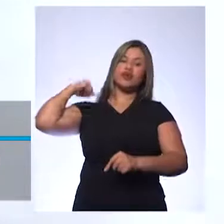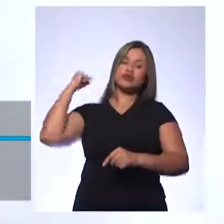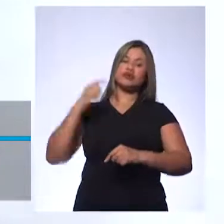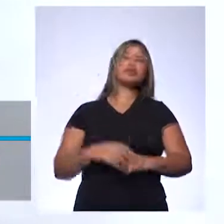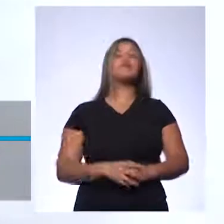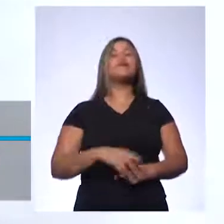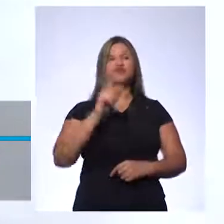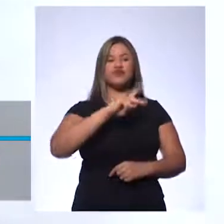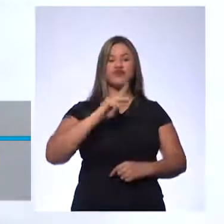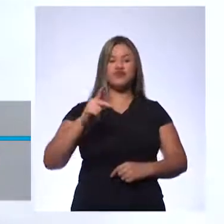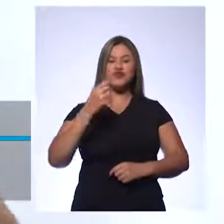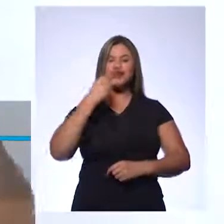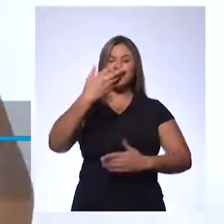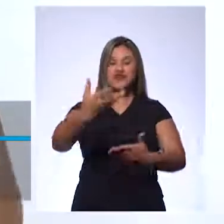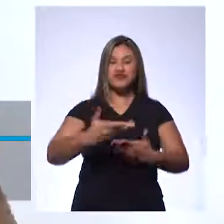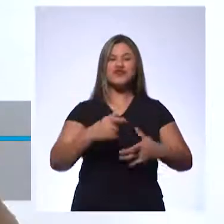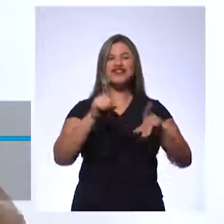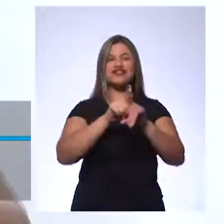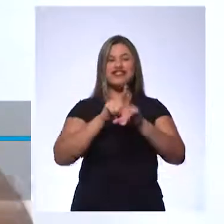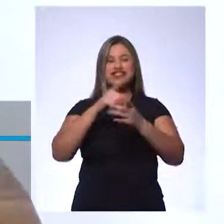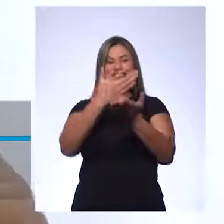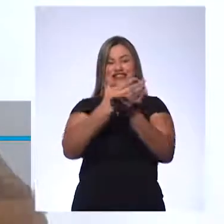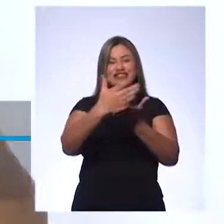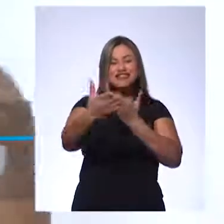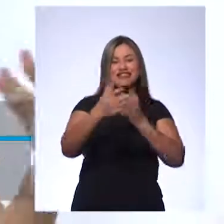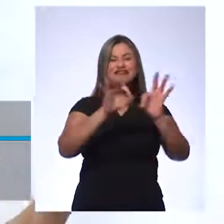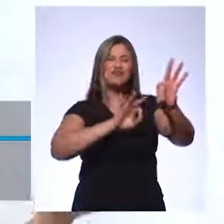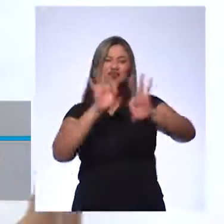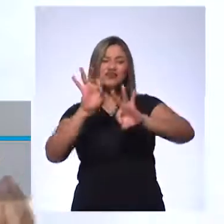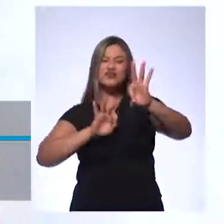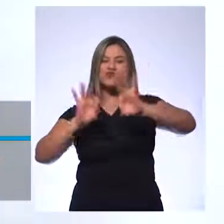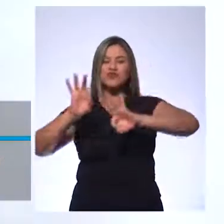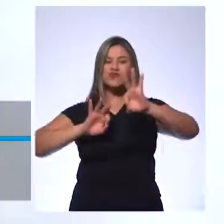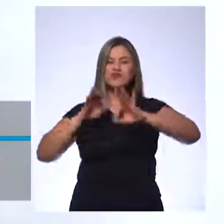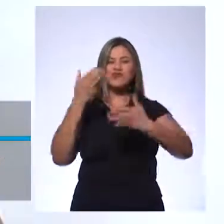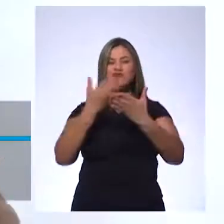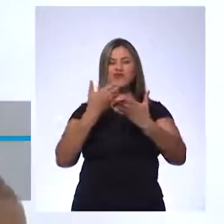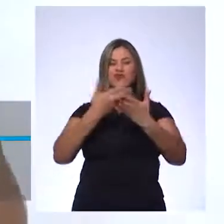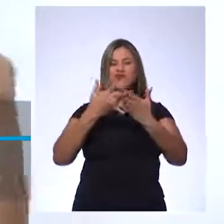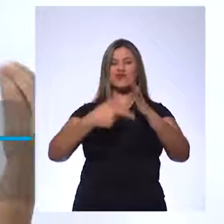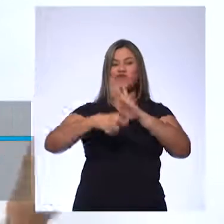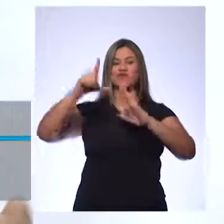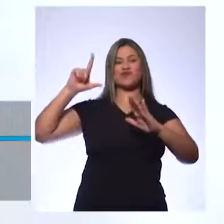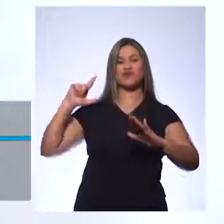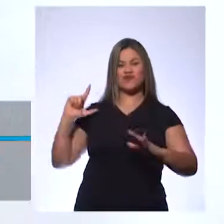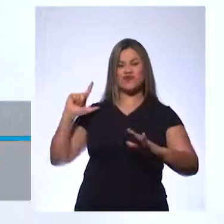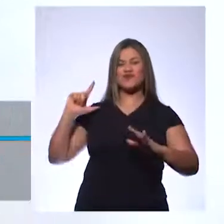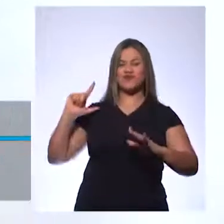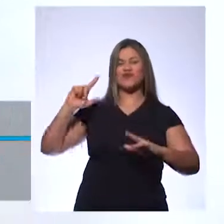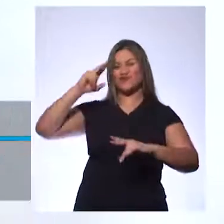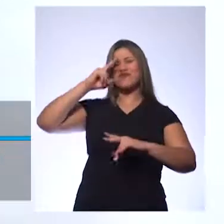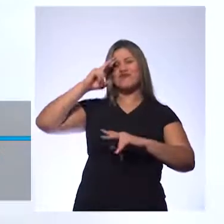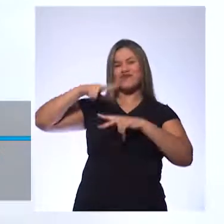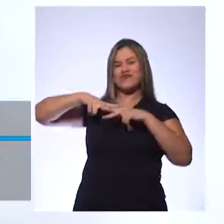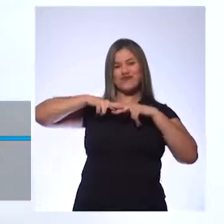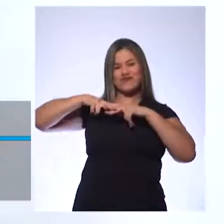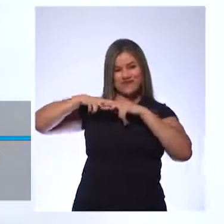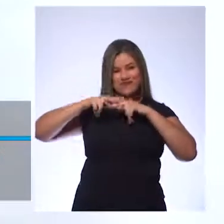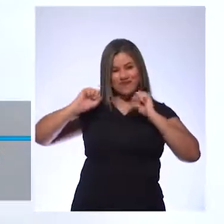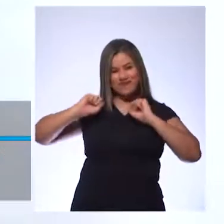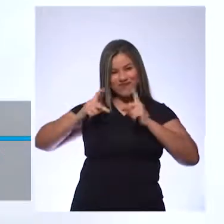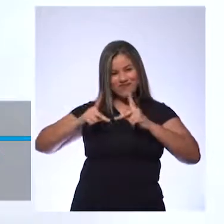professores também super bem vindos para nós começarmos a montar essa aula anterior fazer a nossa retrospectiva da aula anterior